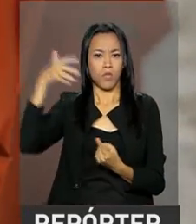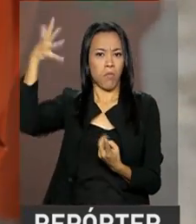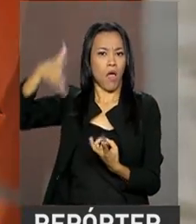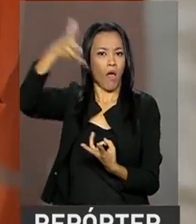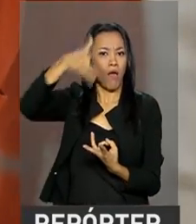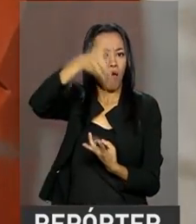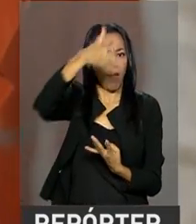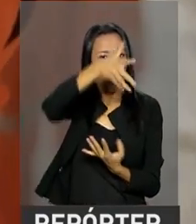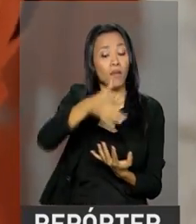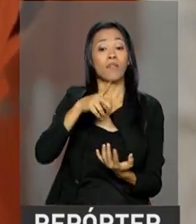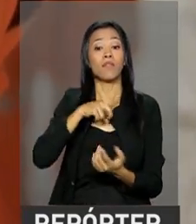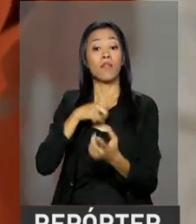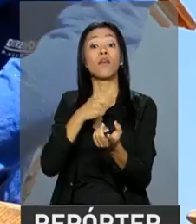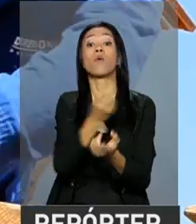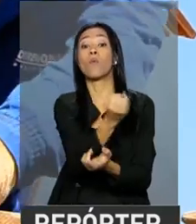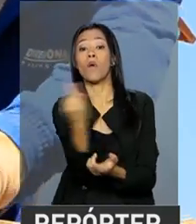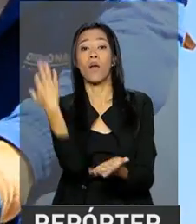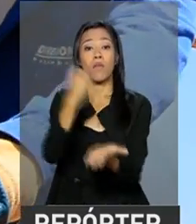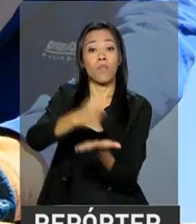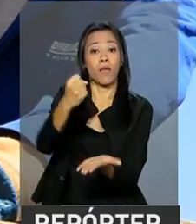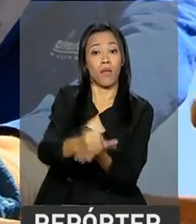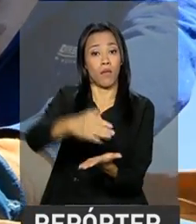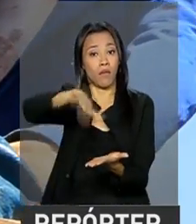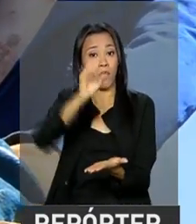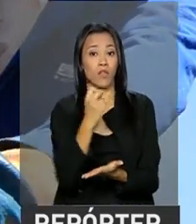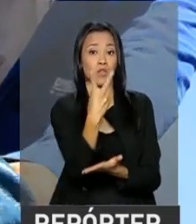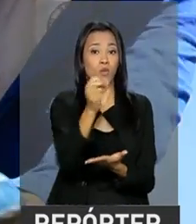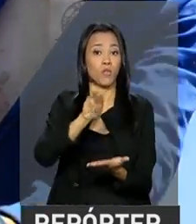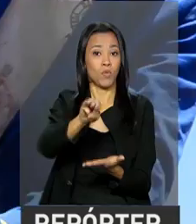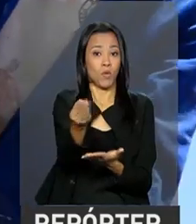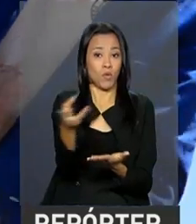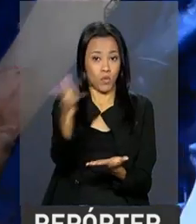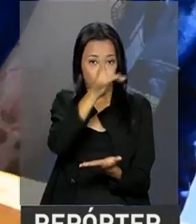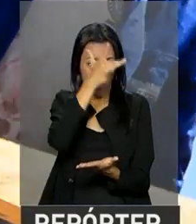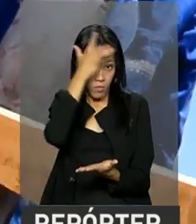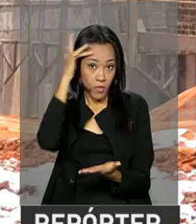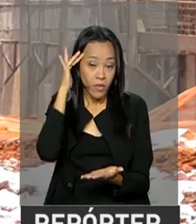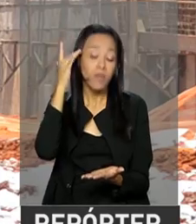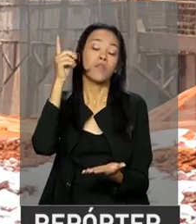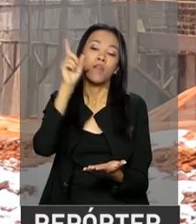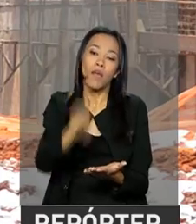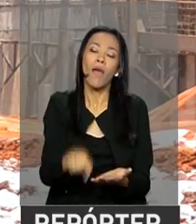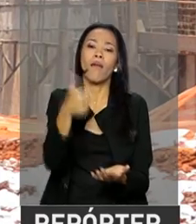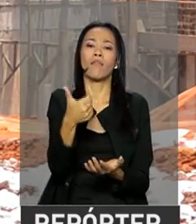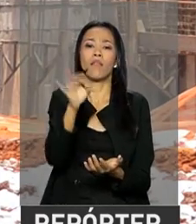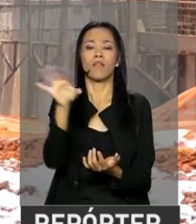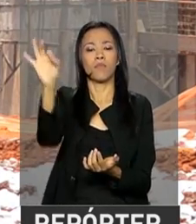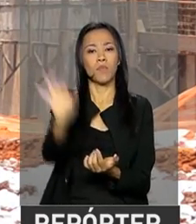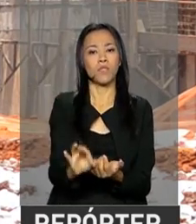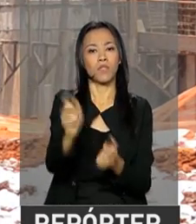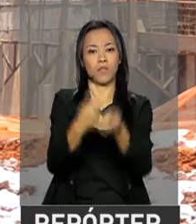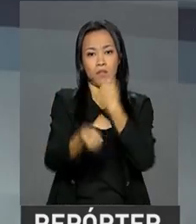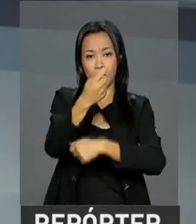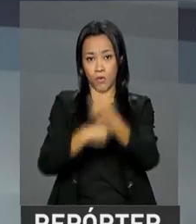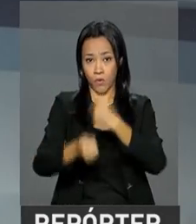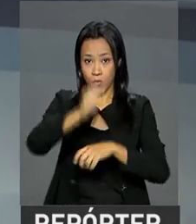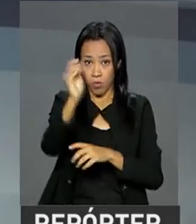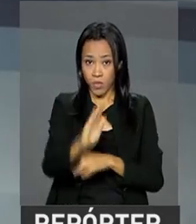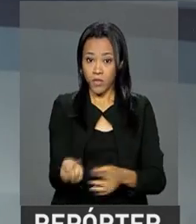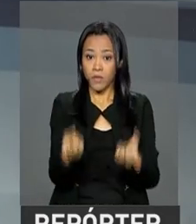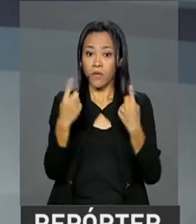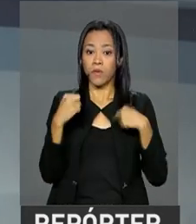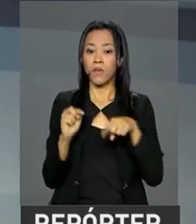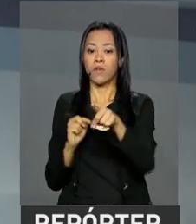no país emprega mais de 2 milhões de pessoas e responde por cerca de 10% da economia brasileira O